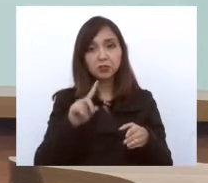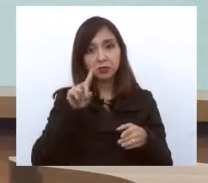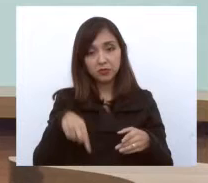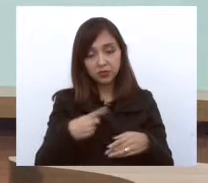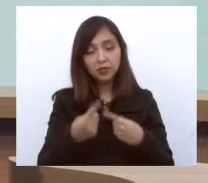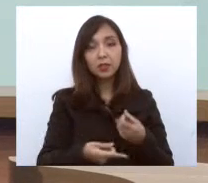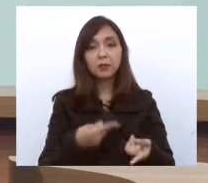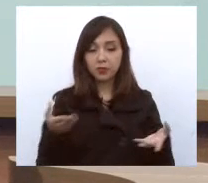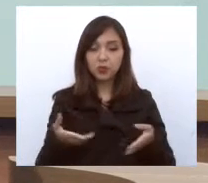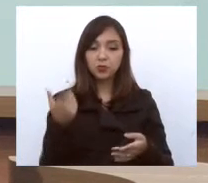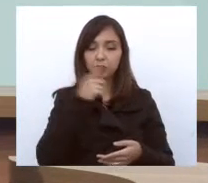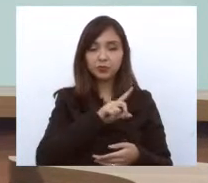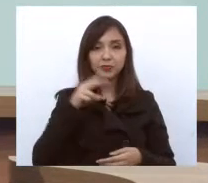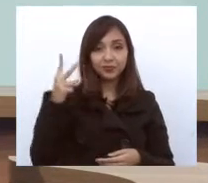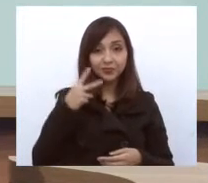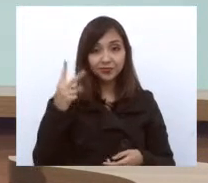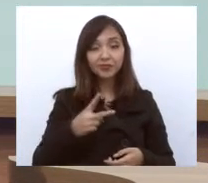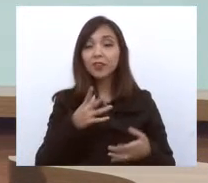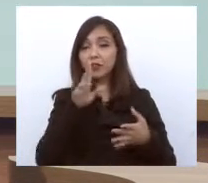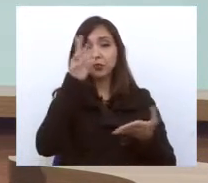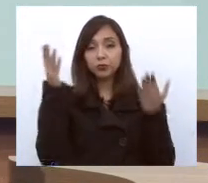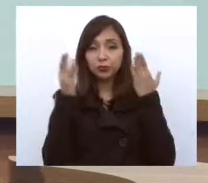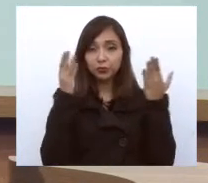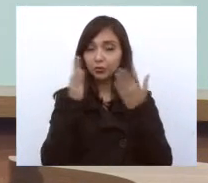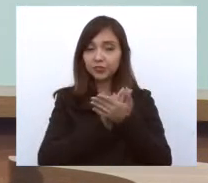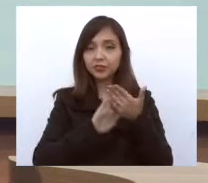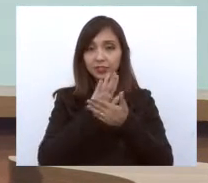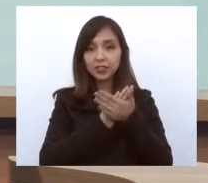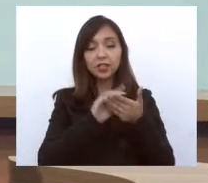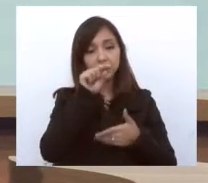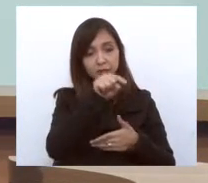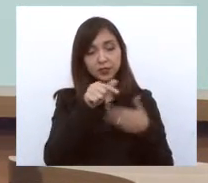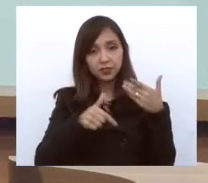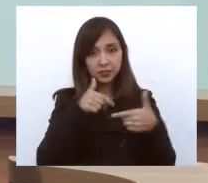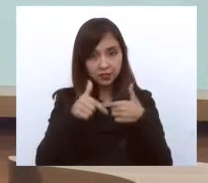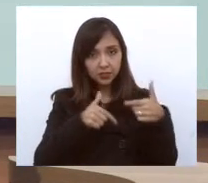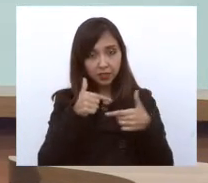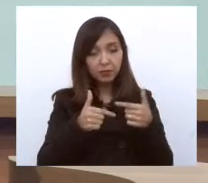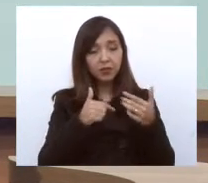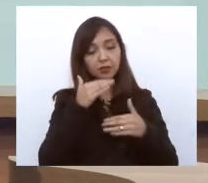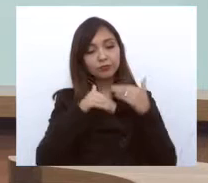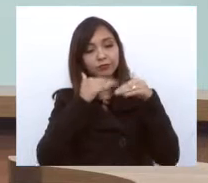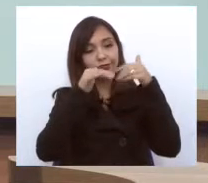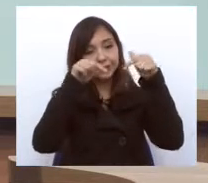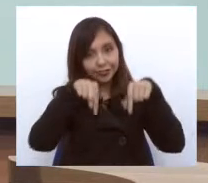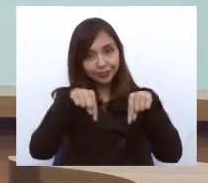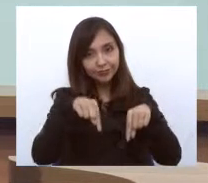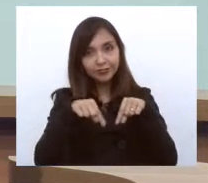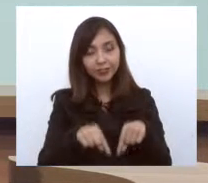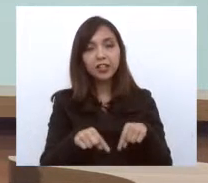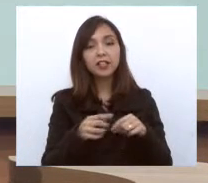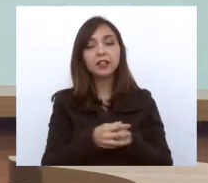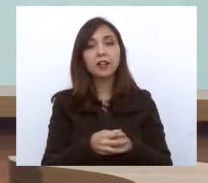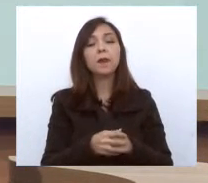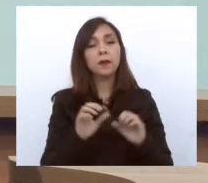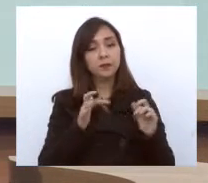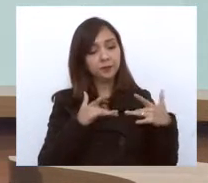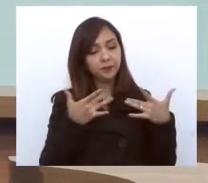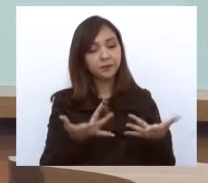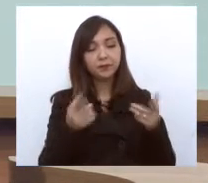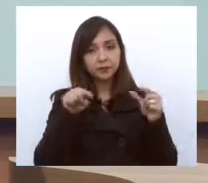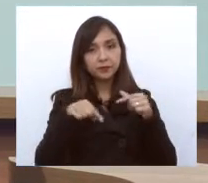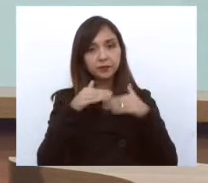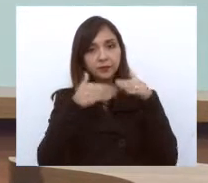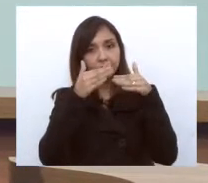suplente. Não tenho dúvida nenhuma que o desempenho, o trabalho que Vossa Excelência se predispor a